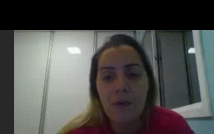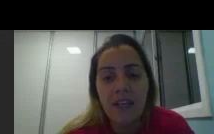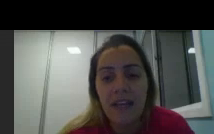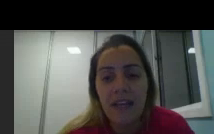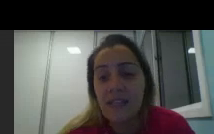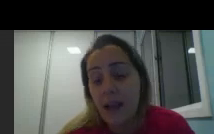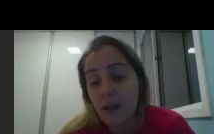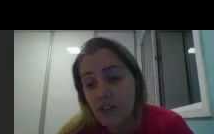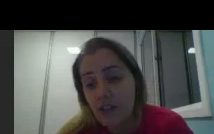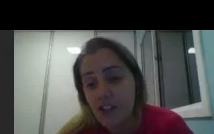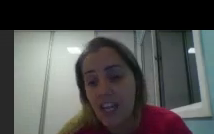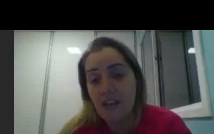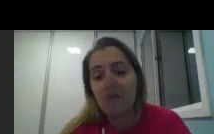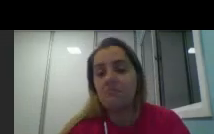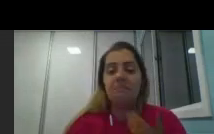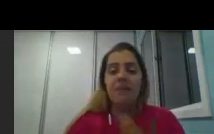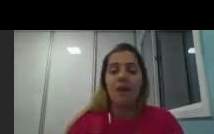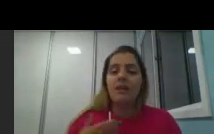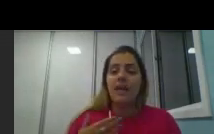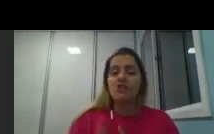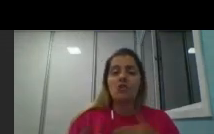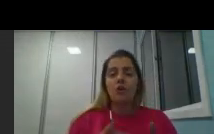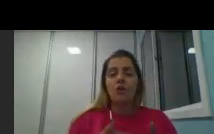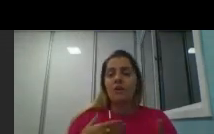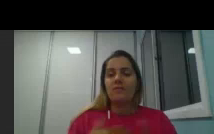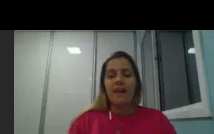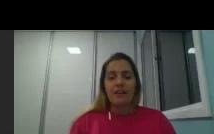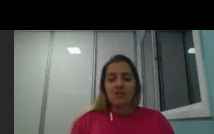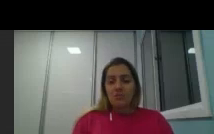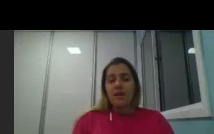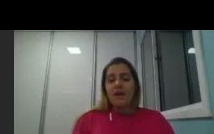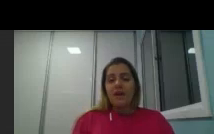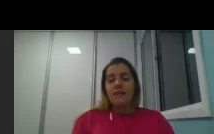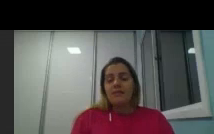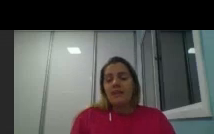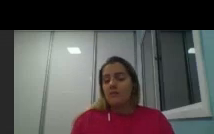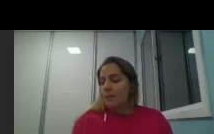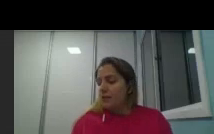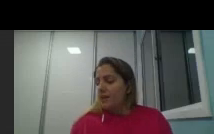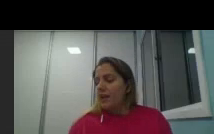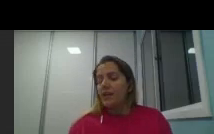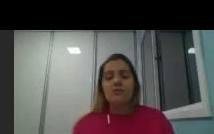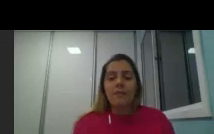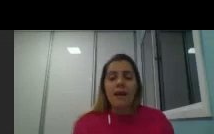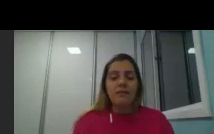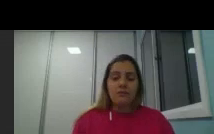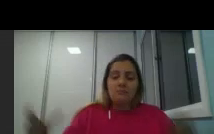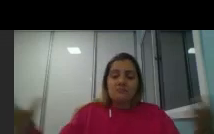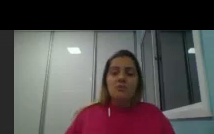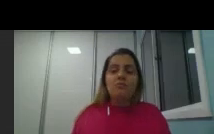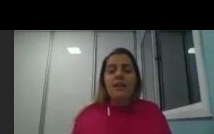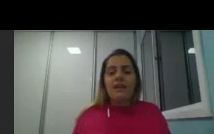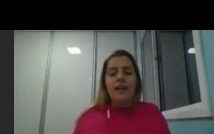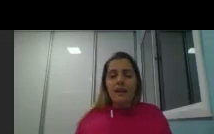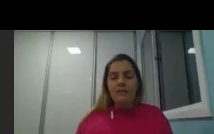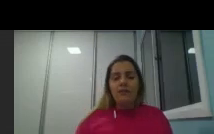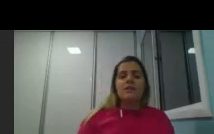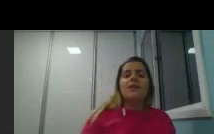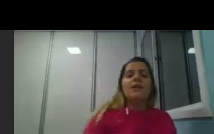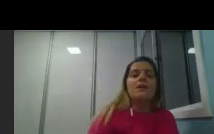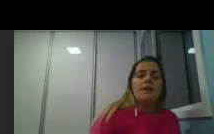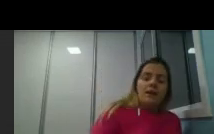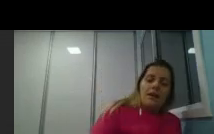tipos, porque sem aglutinogênio, não tem anticorpo que vai reagir com ele. Se ele não tem proteína lá na sua hemácia, não tem